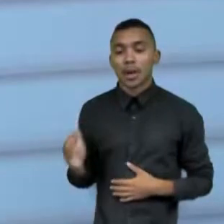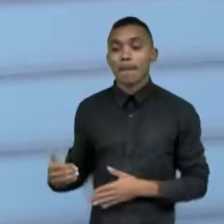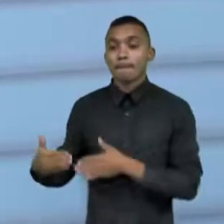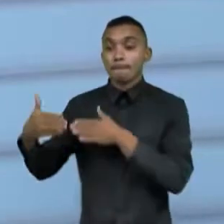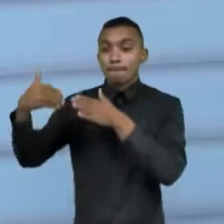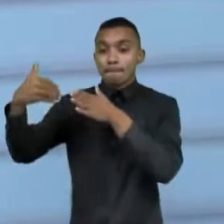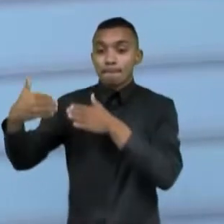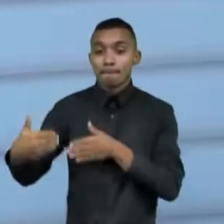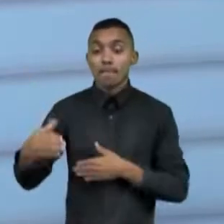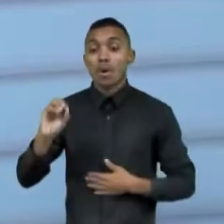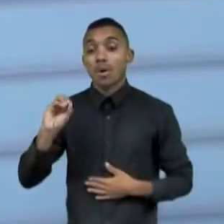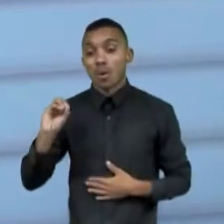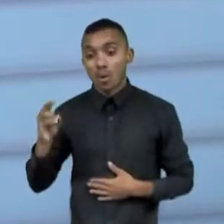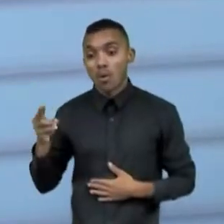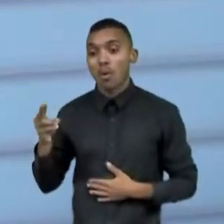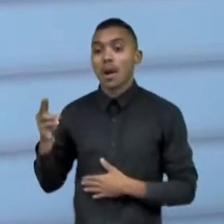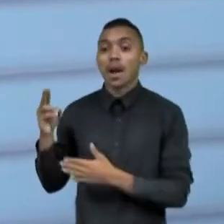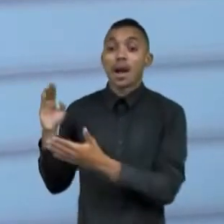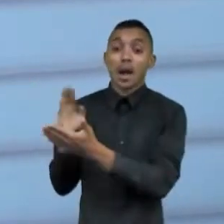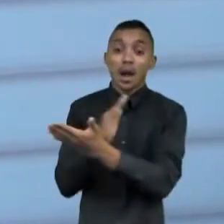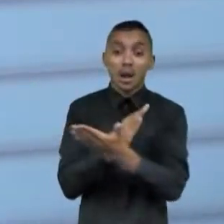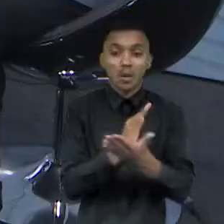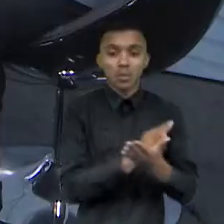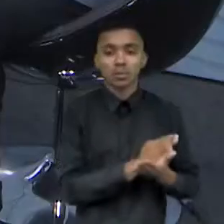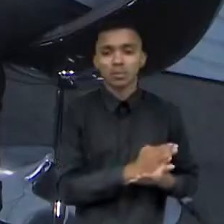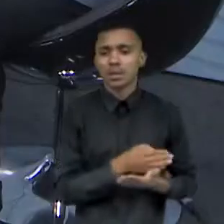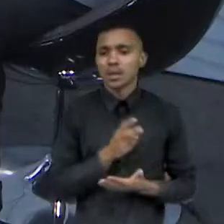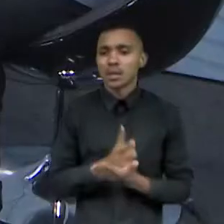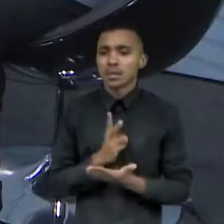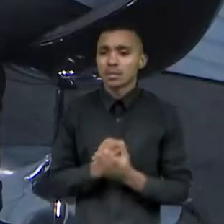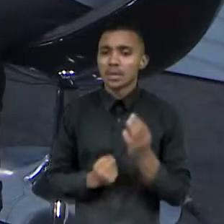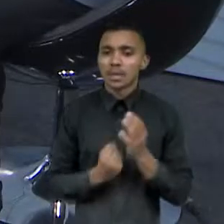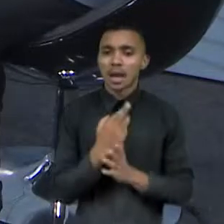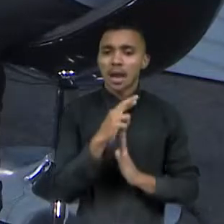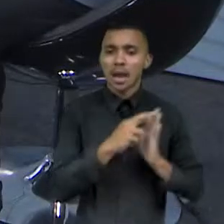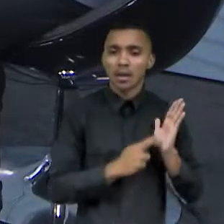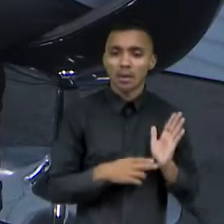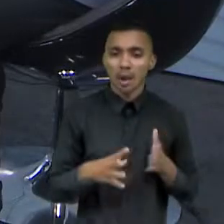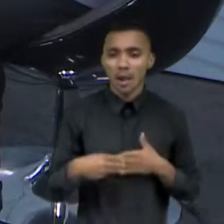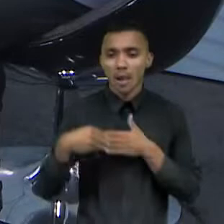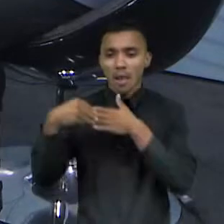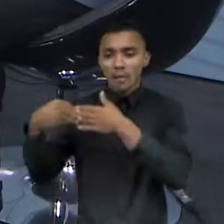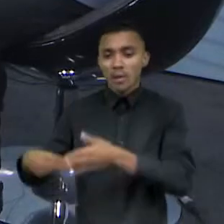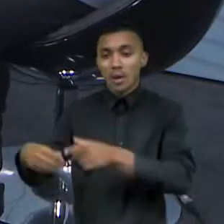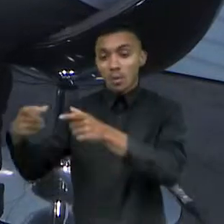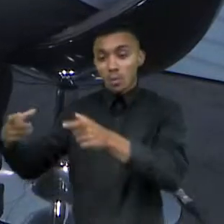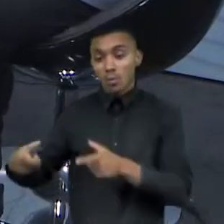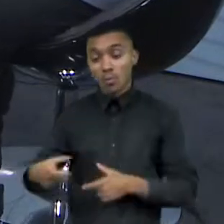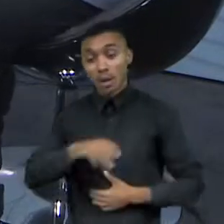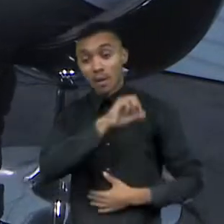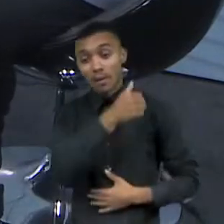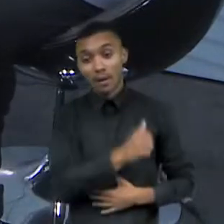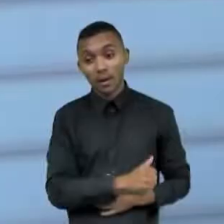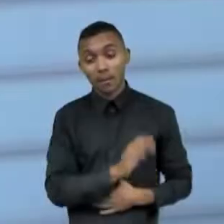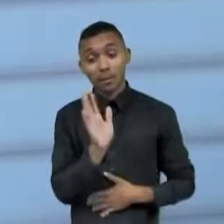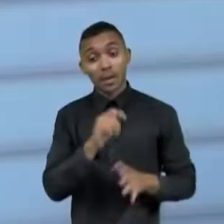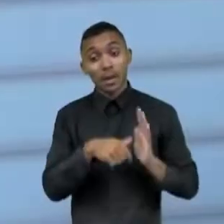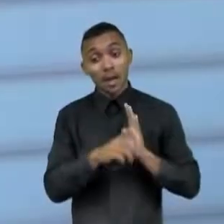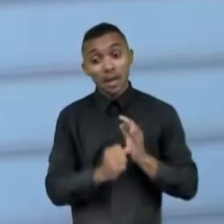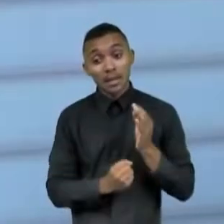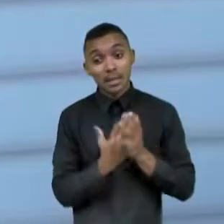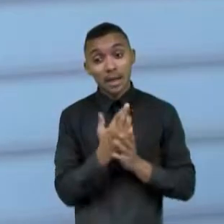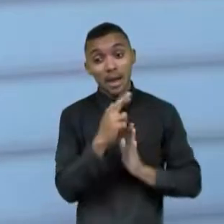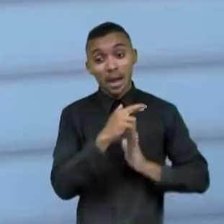já tínhamos casos em todas as 14 regiões. O escritório está sempre produzindo um relatório e encaminha para a comissão, é assim, Miguel? Isso. A gente faz os relatórios